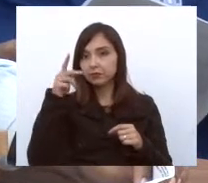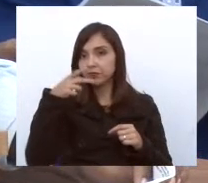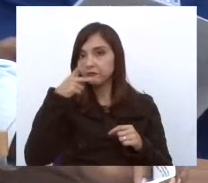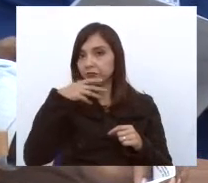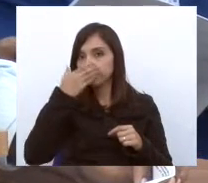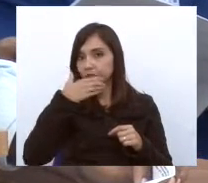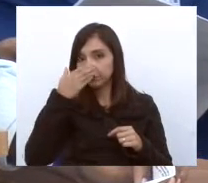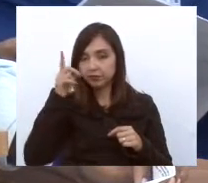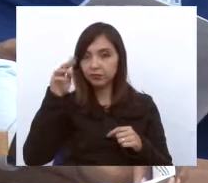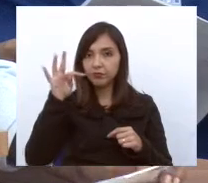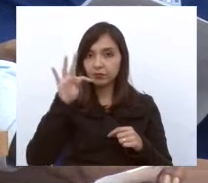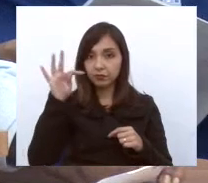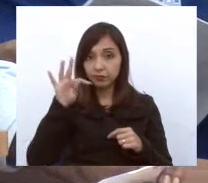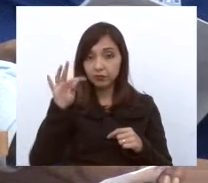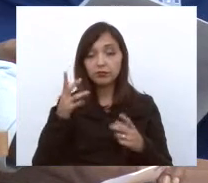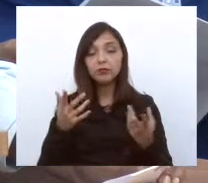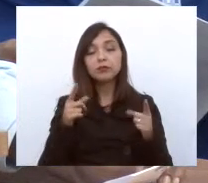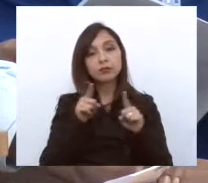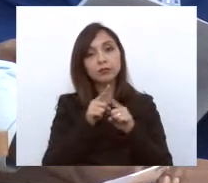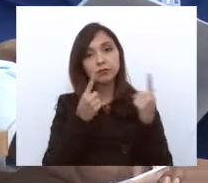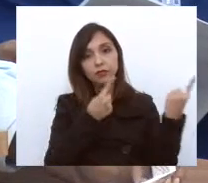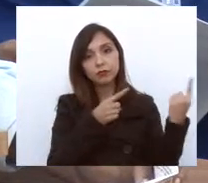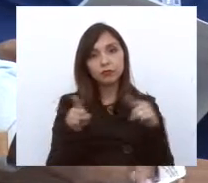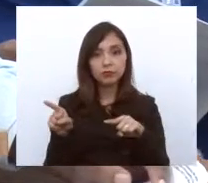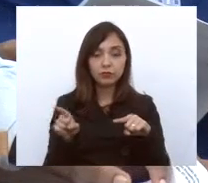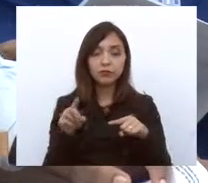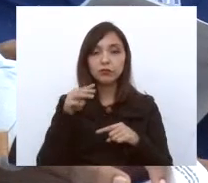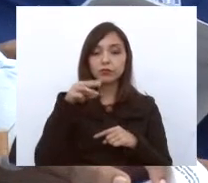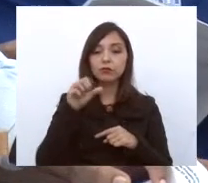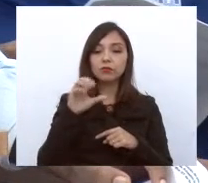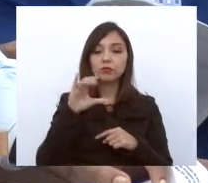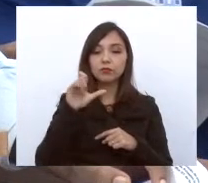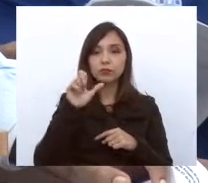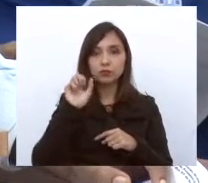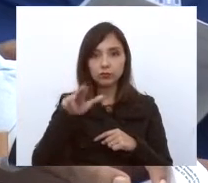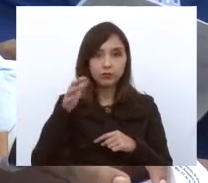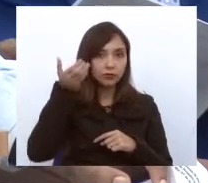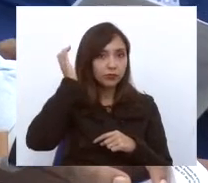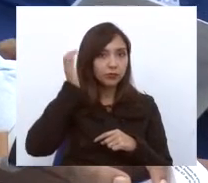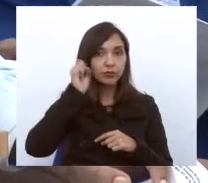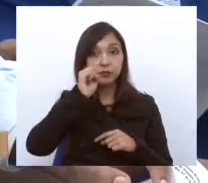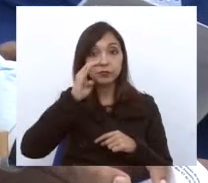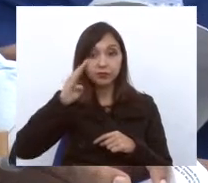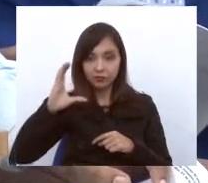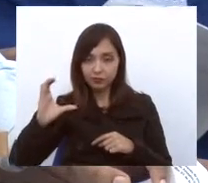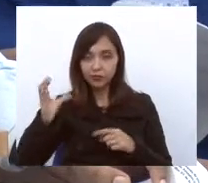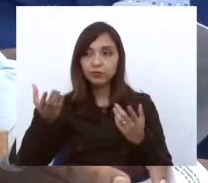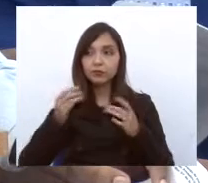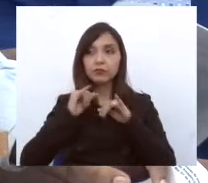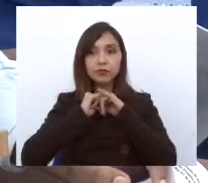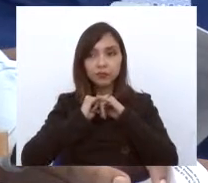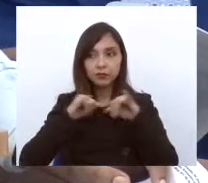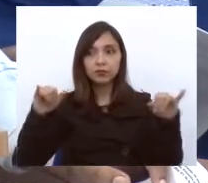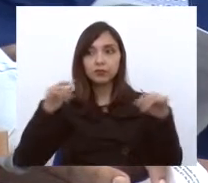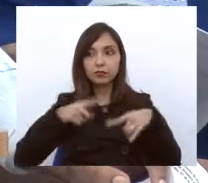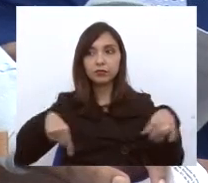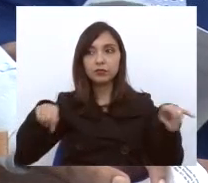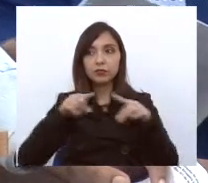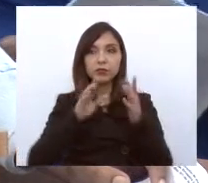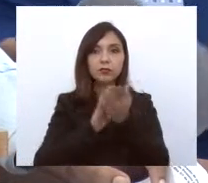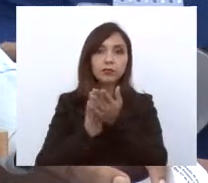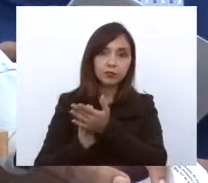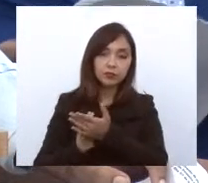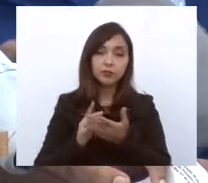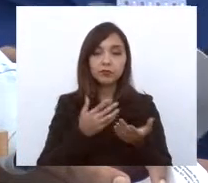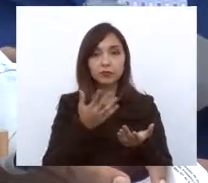da região do Taboão, contra o Nacional de São Bernardo dos Campos. Então, queria comunicar a todos, né,